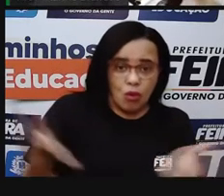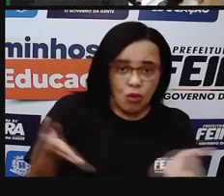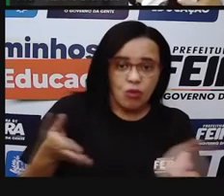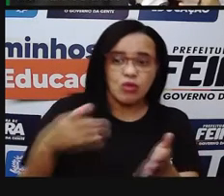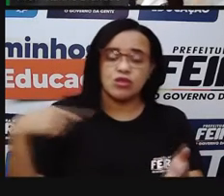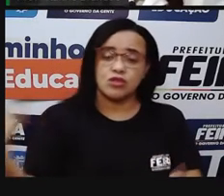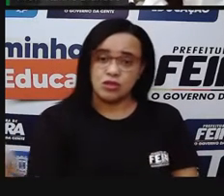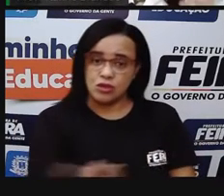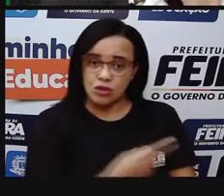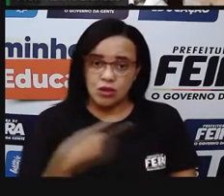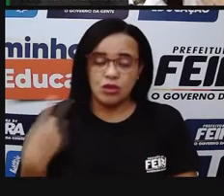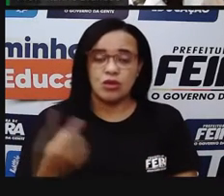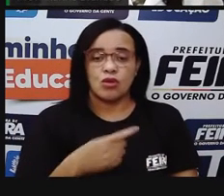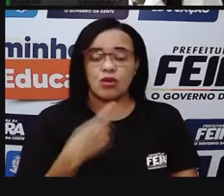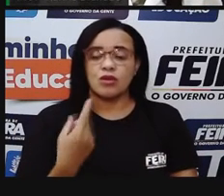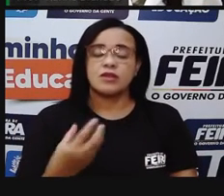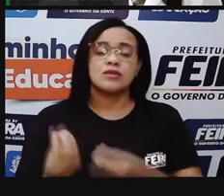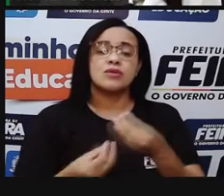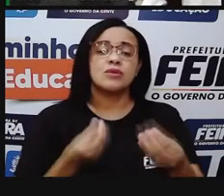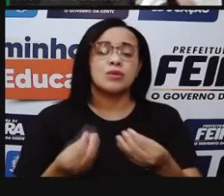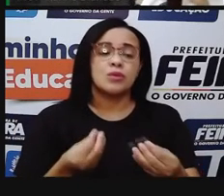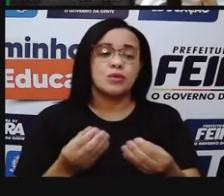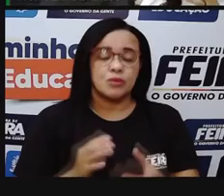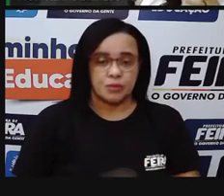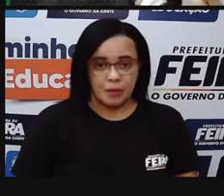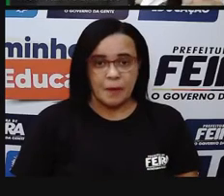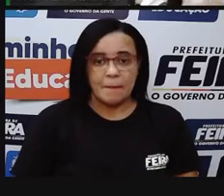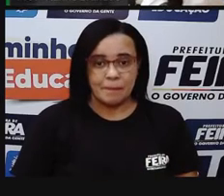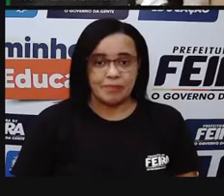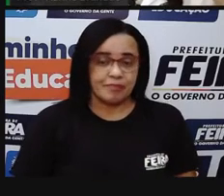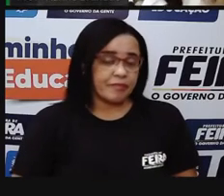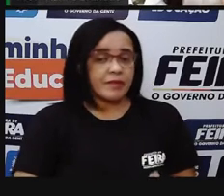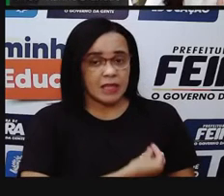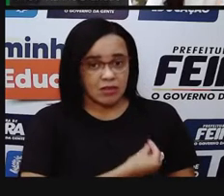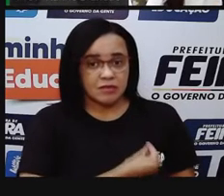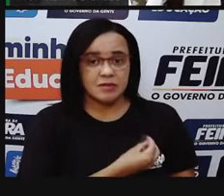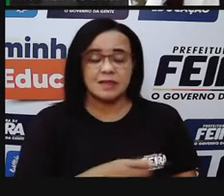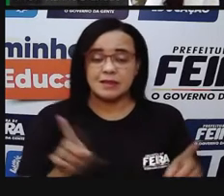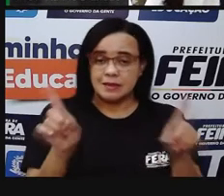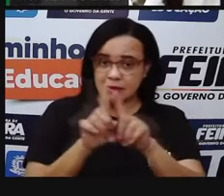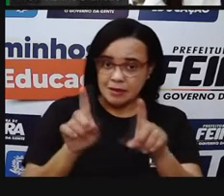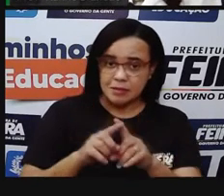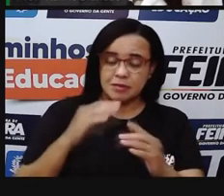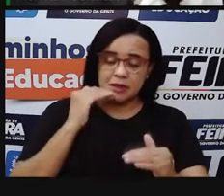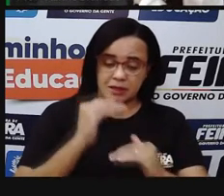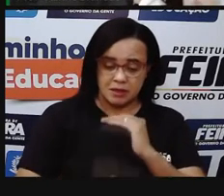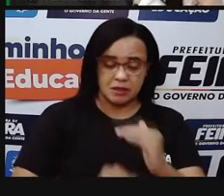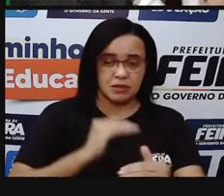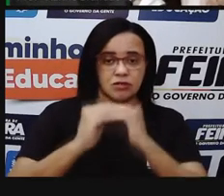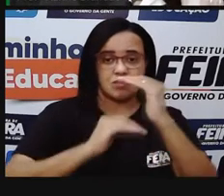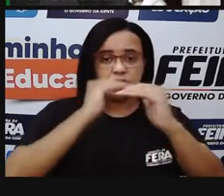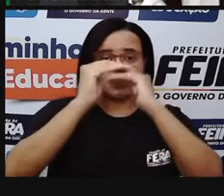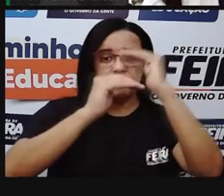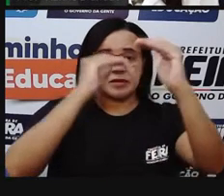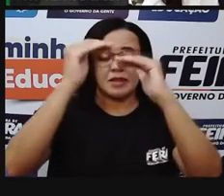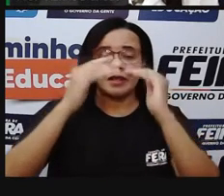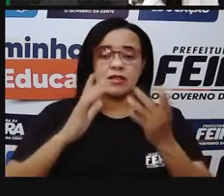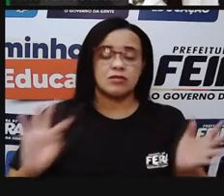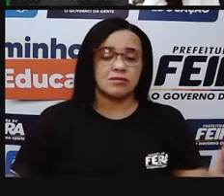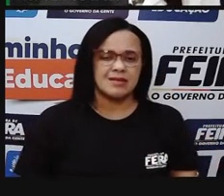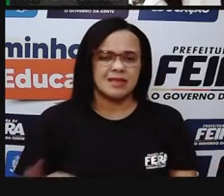né, estamos com a nossa civilização, com o nosso desenvolvimento tecnológico, com a